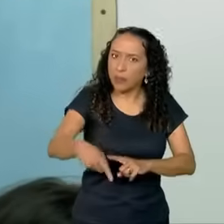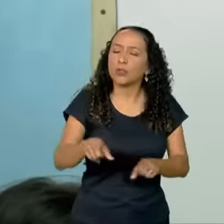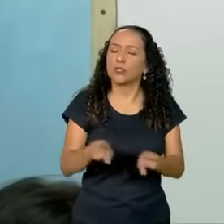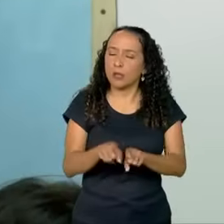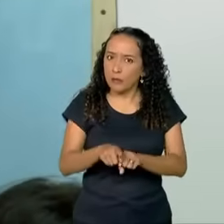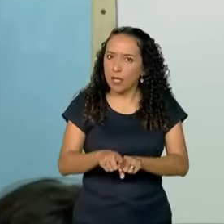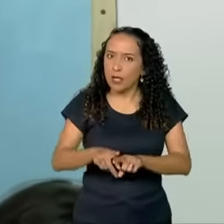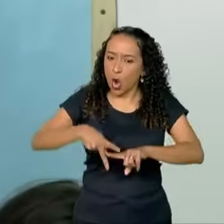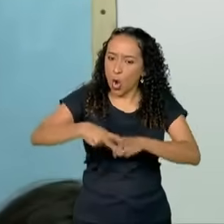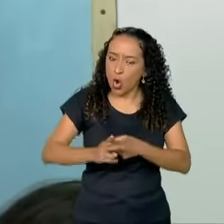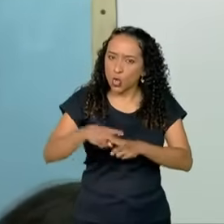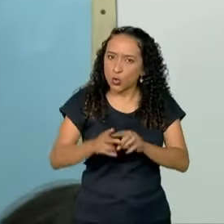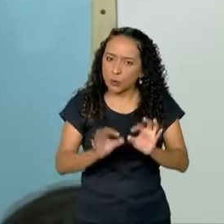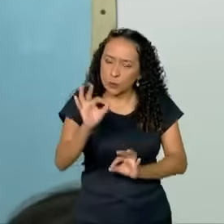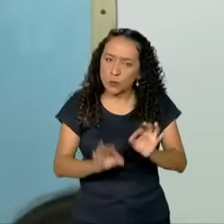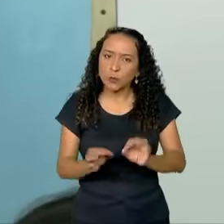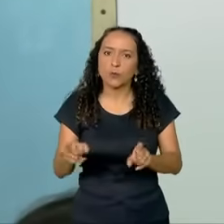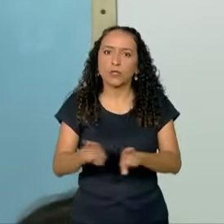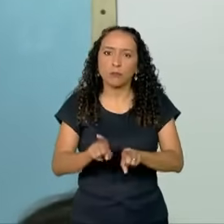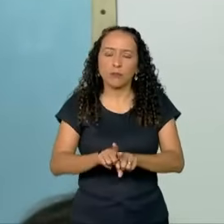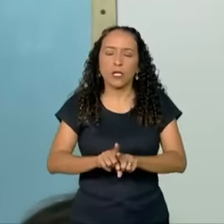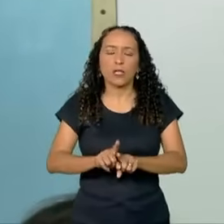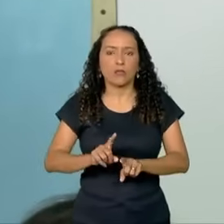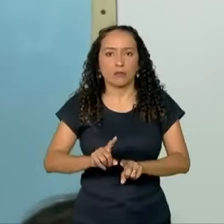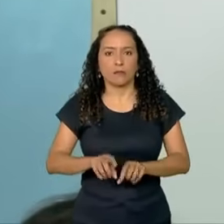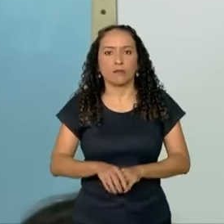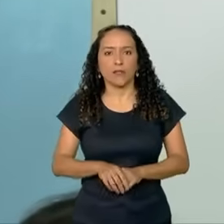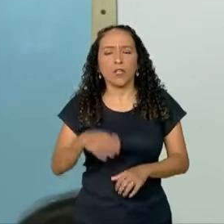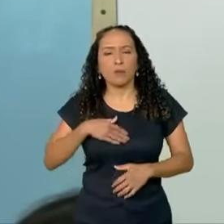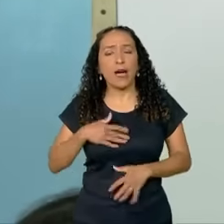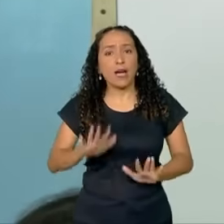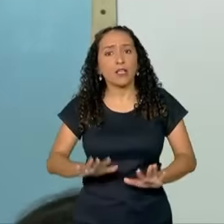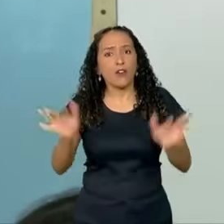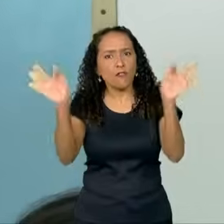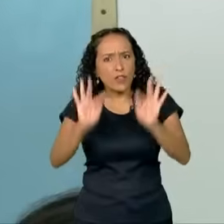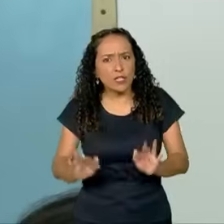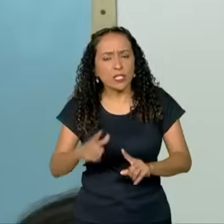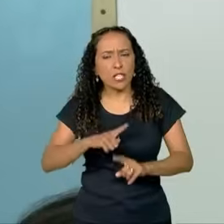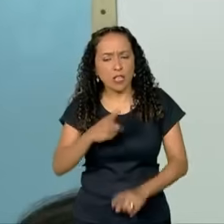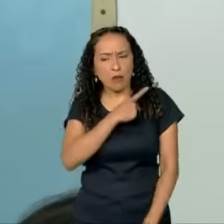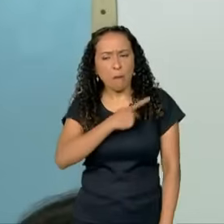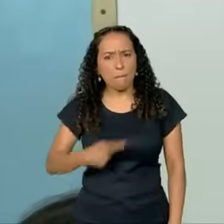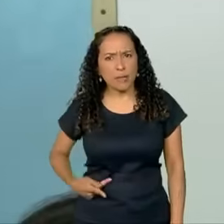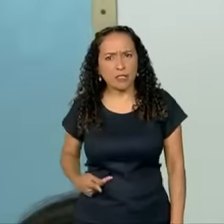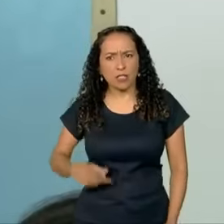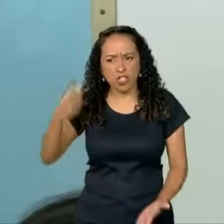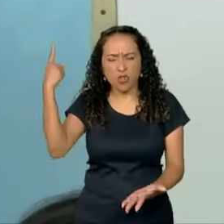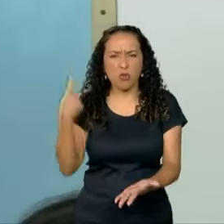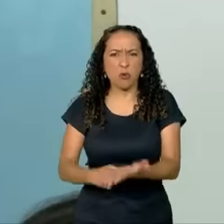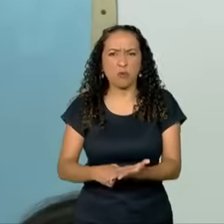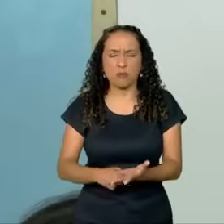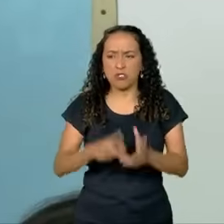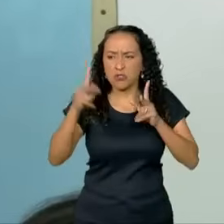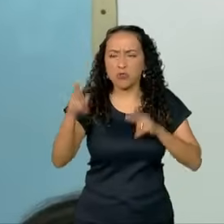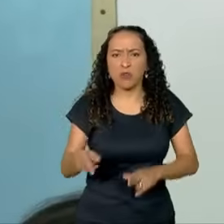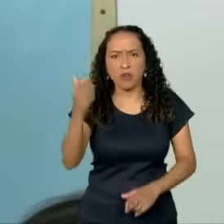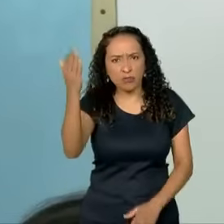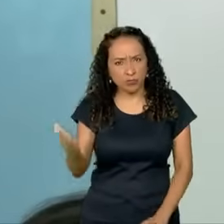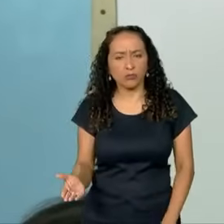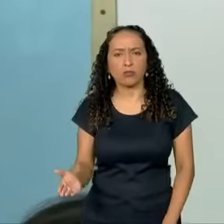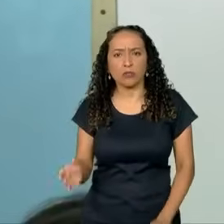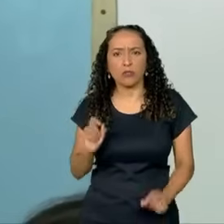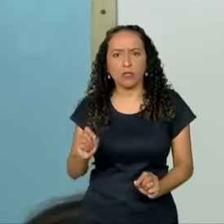a reconstrução. Mas fico muito feliz de termos um presidente com o compromisso que o senhor tem, certo,